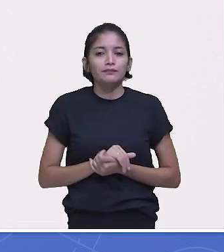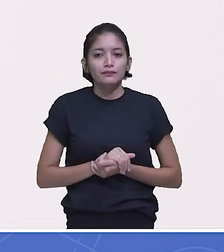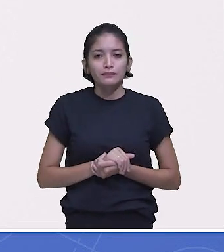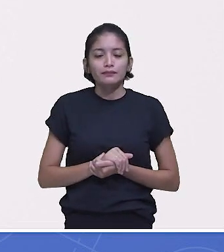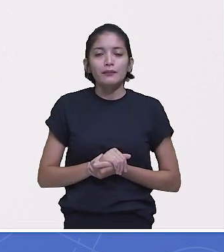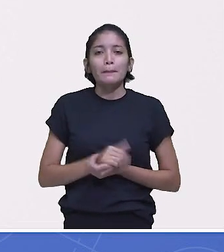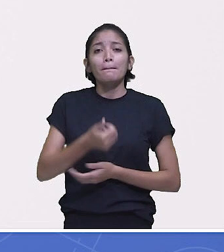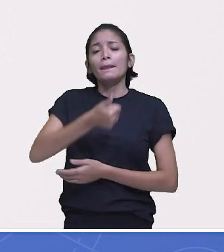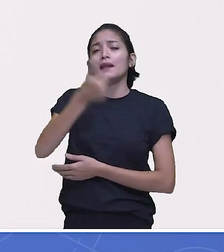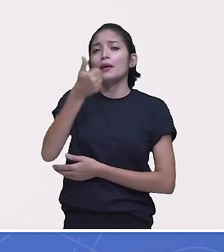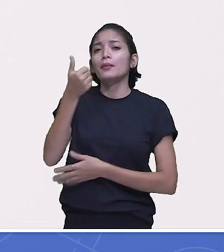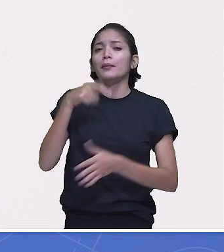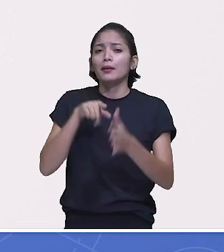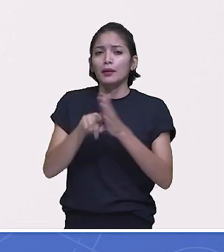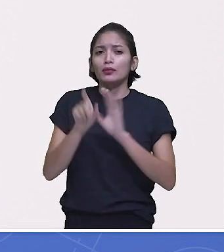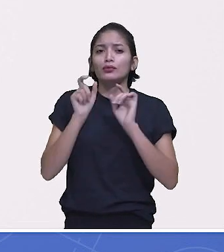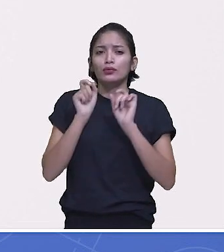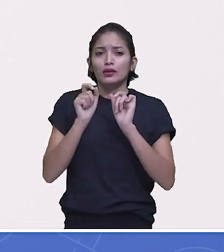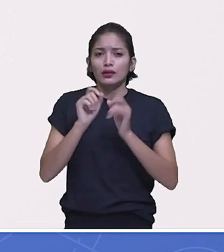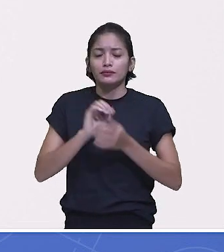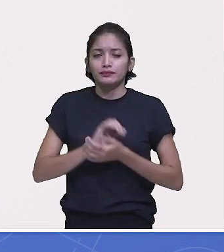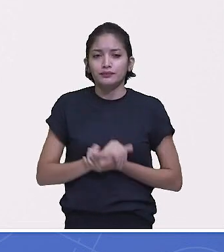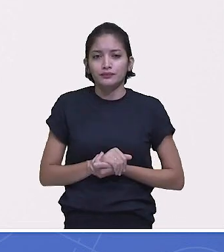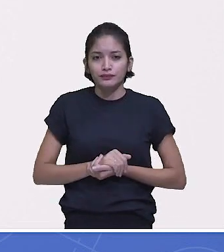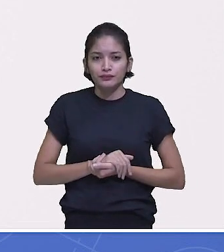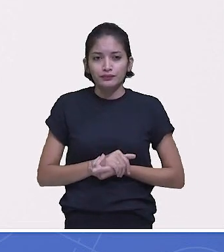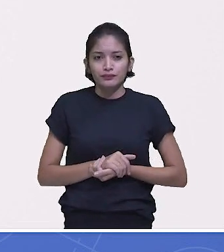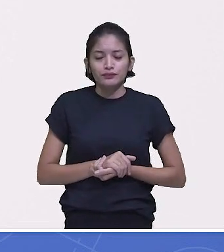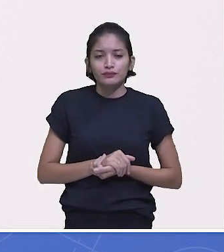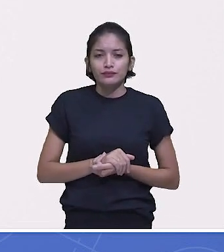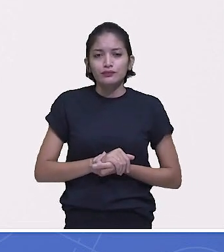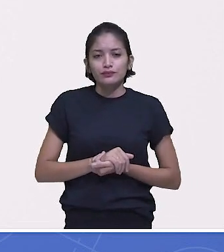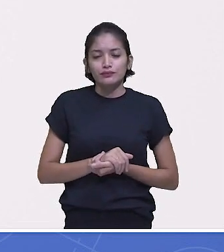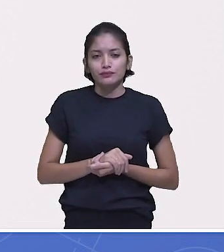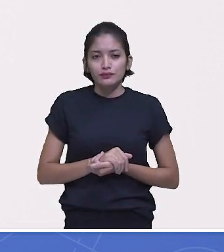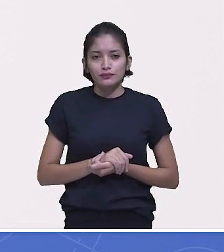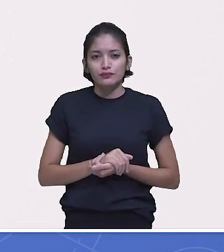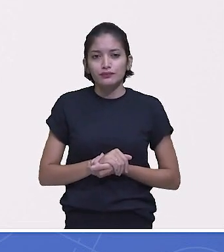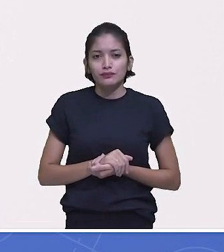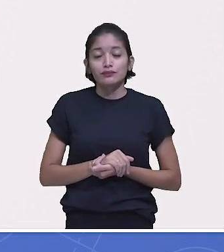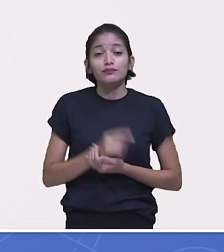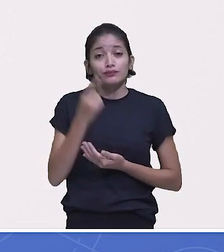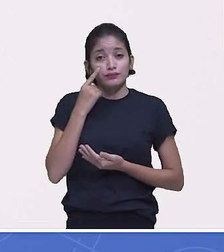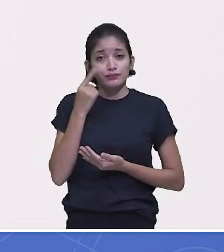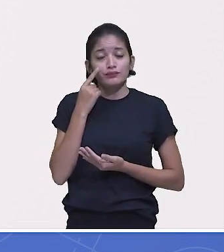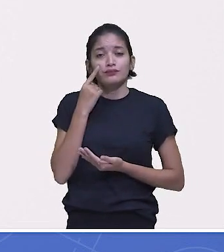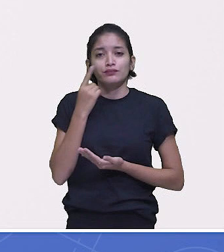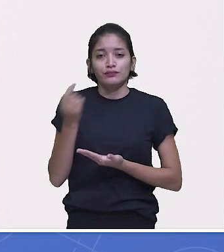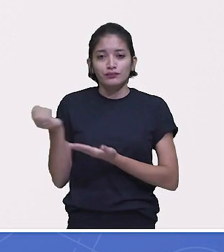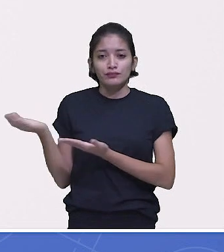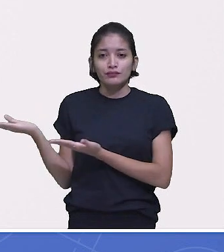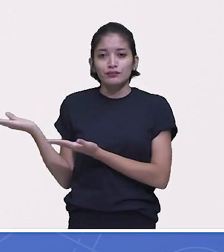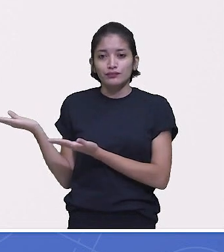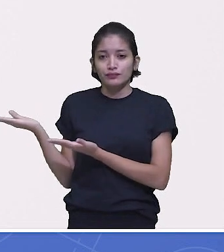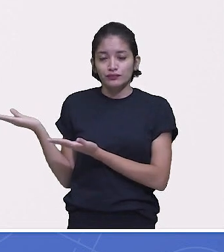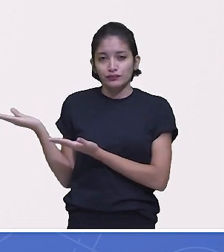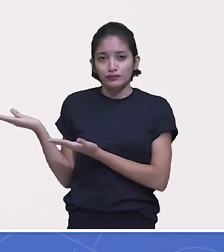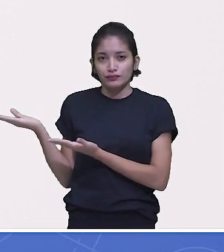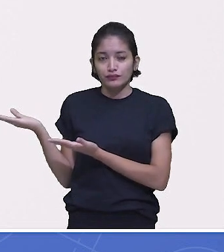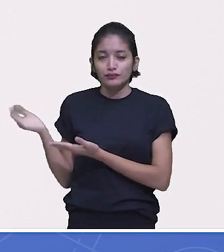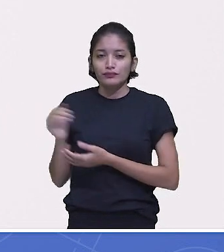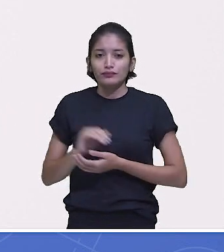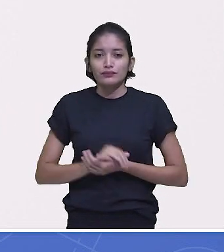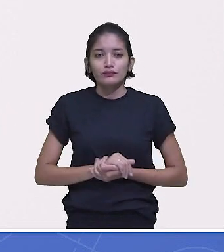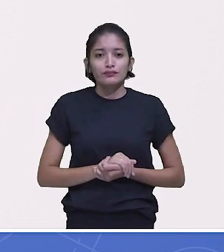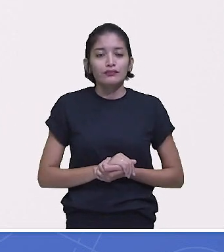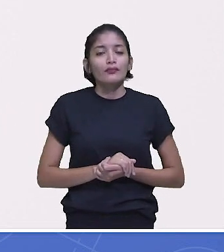primeira afirmativa diz o seguinte, las letras del alfabeto espanhol pertenecem al gênero feminino. Lendo